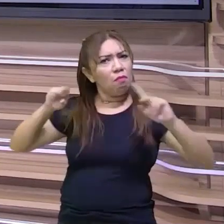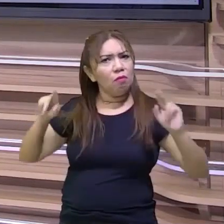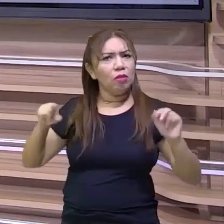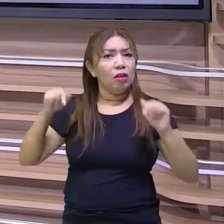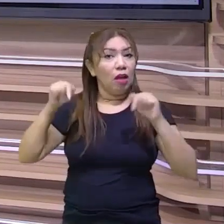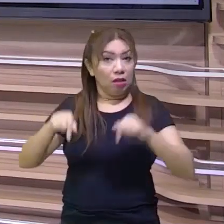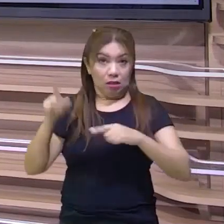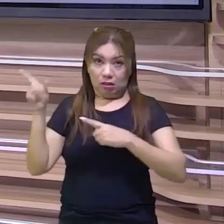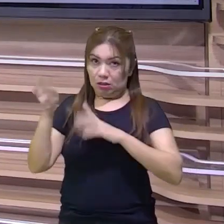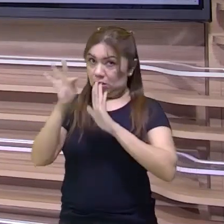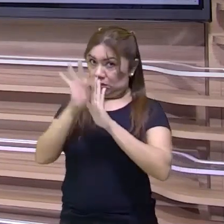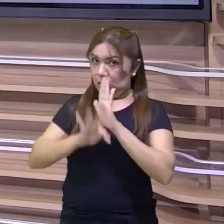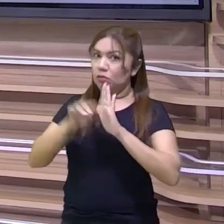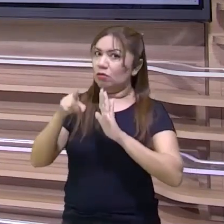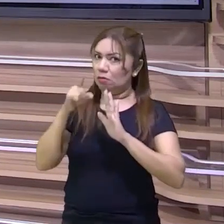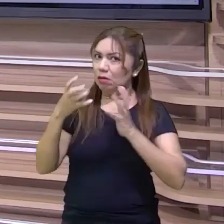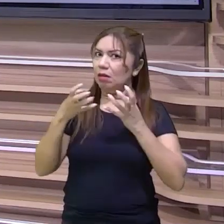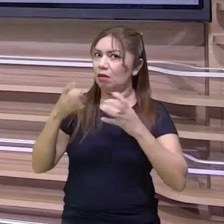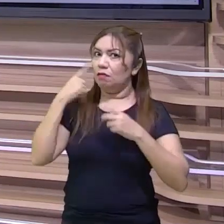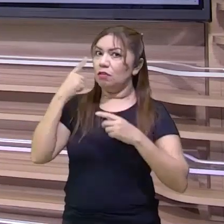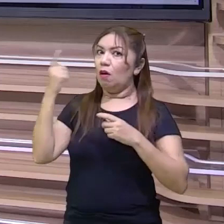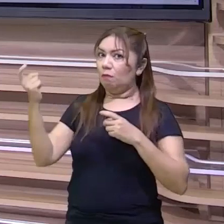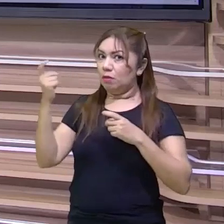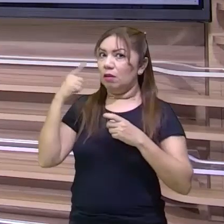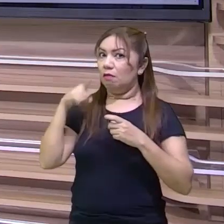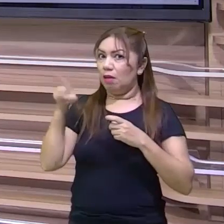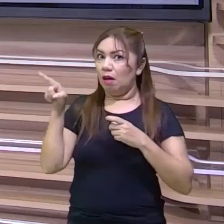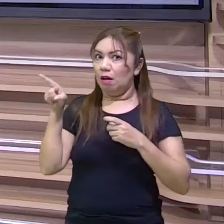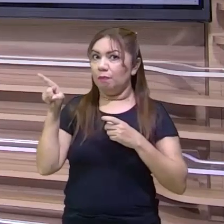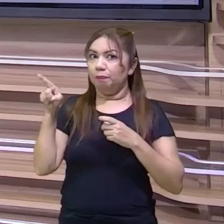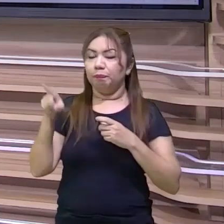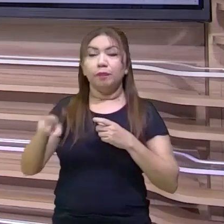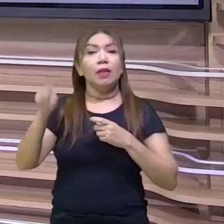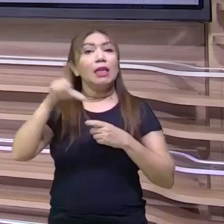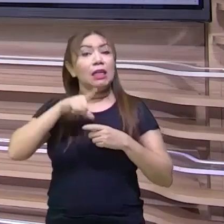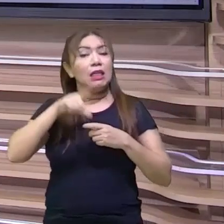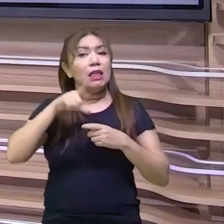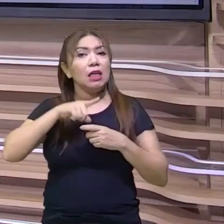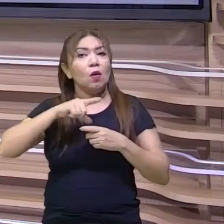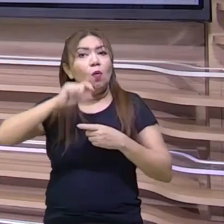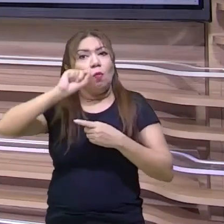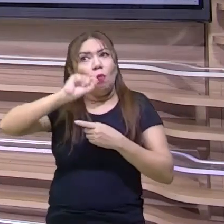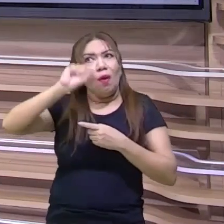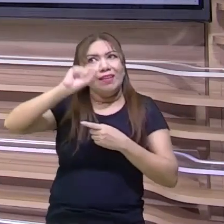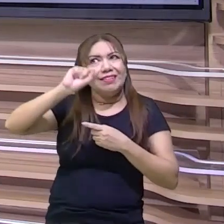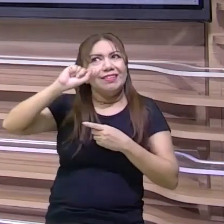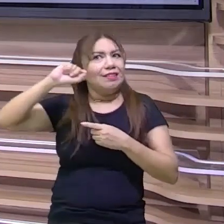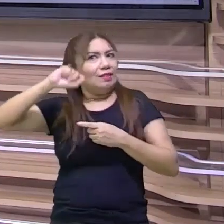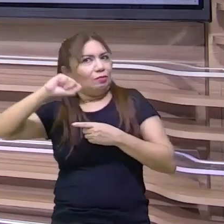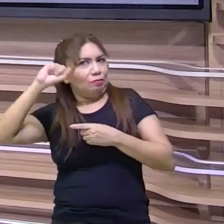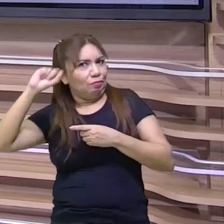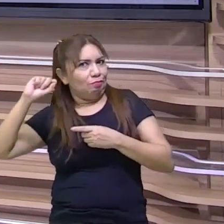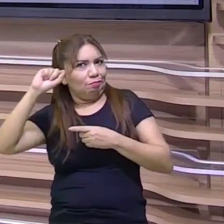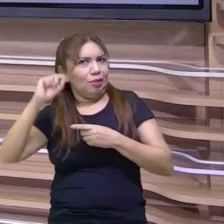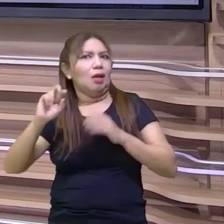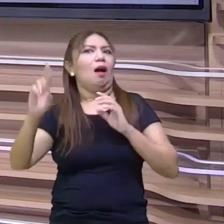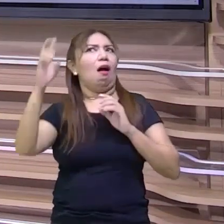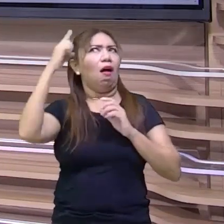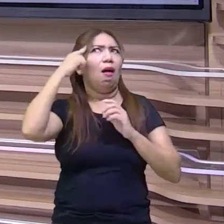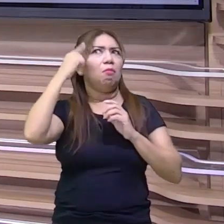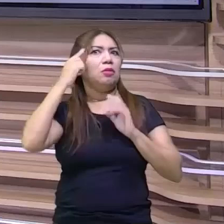interessante aqui desse texto é que eu queria que vocês vissem a acentuação gráfica, pensassem nas regras que a gente